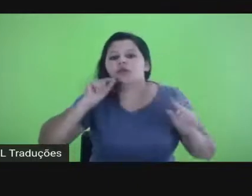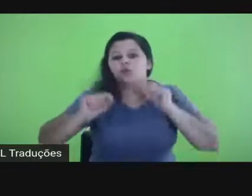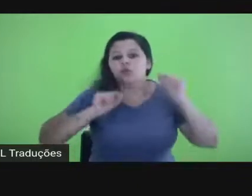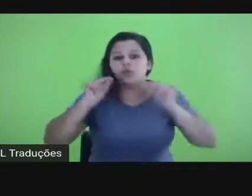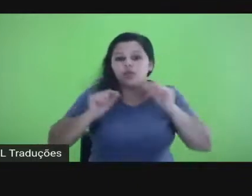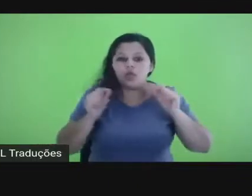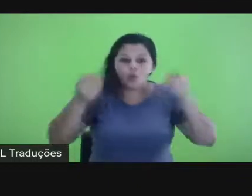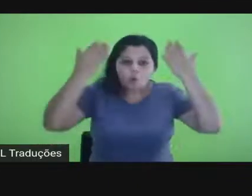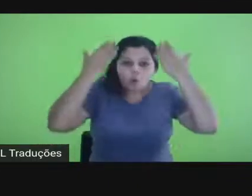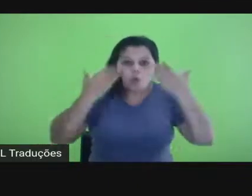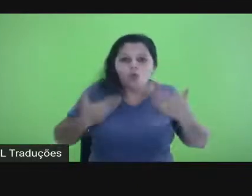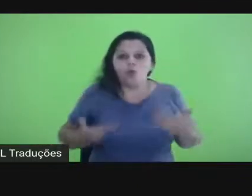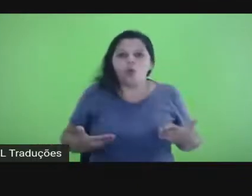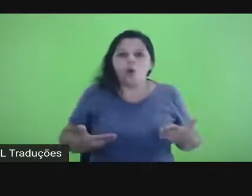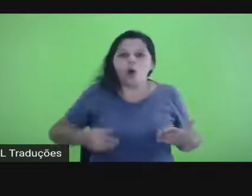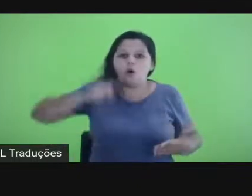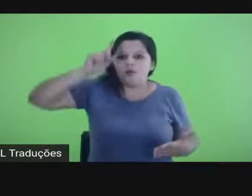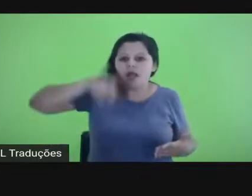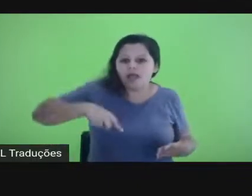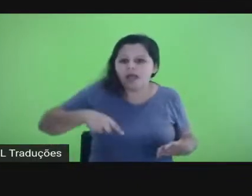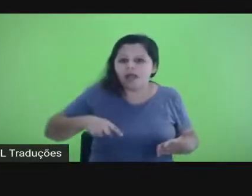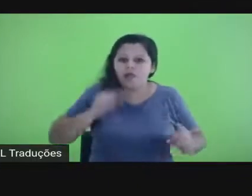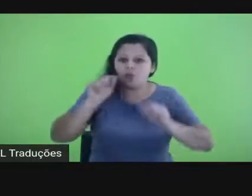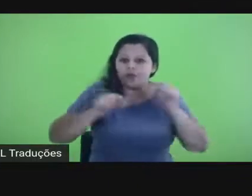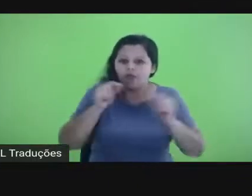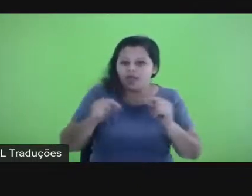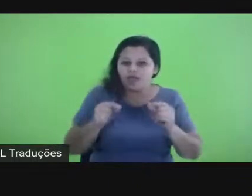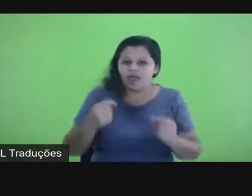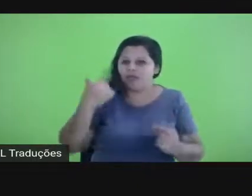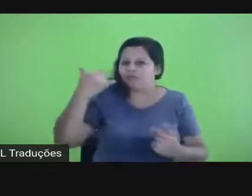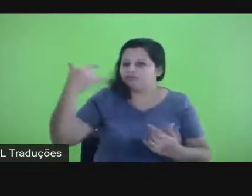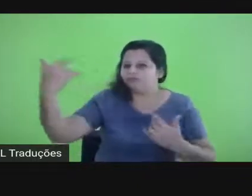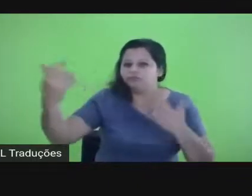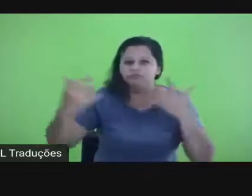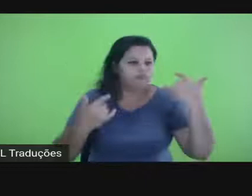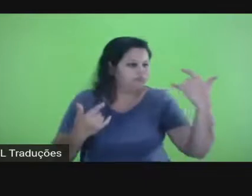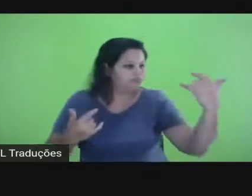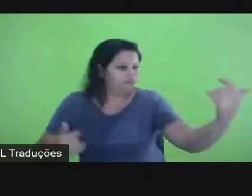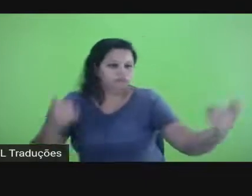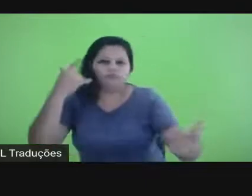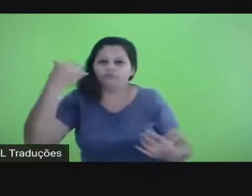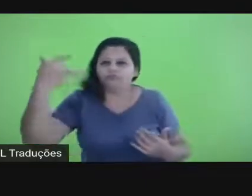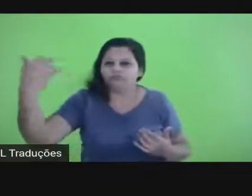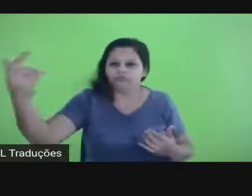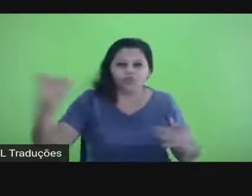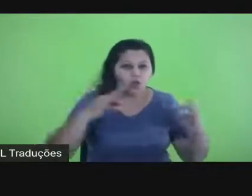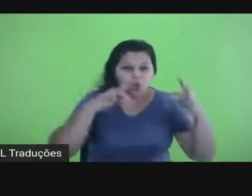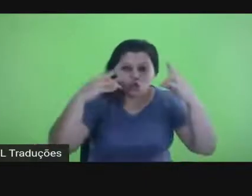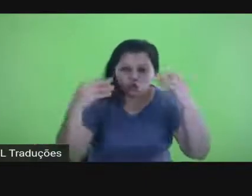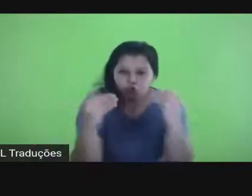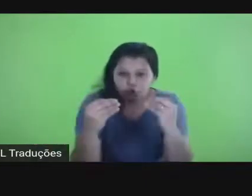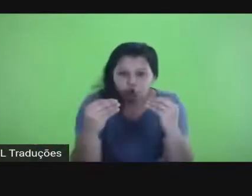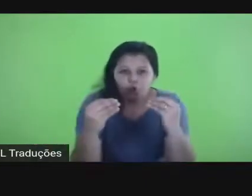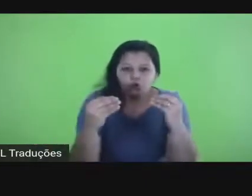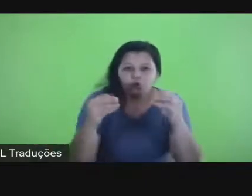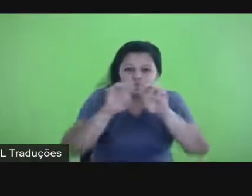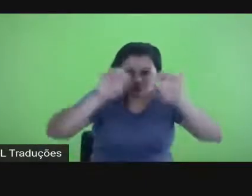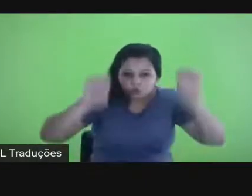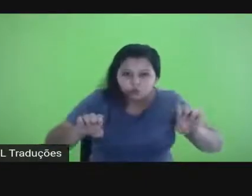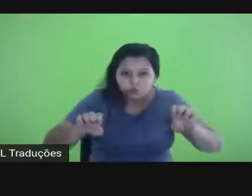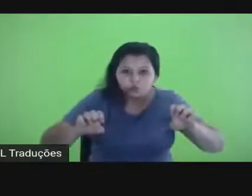o nosso corpo é um corpo extremamente provocativo. Todas as pessoas que estão na base da pirâmide, que estão abaixo do